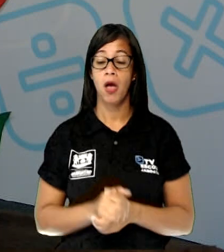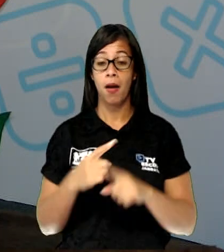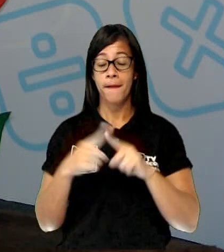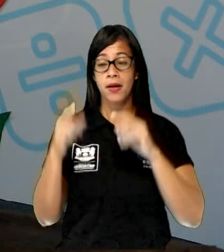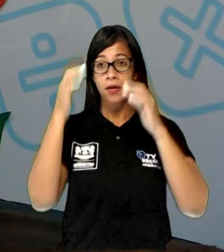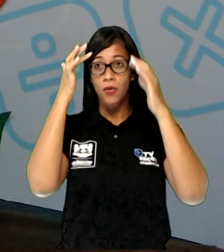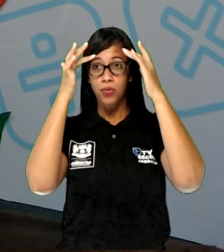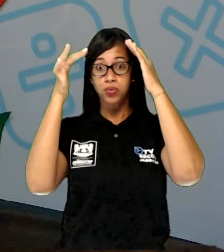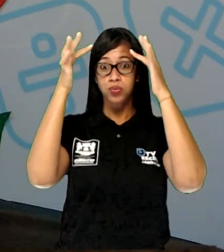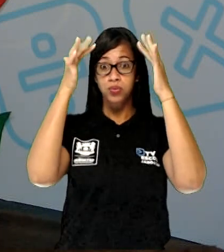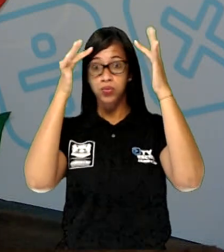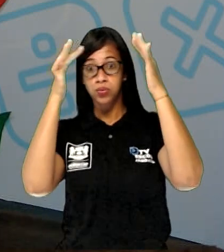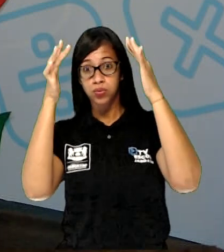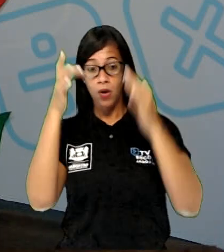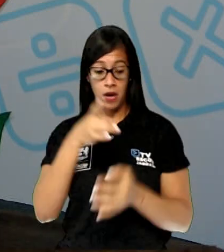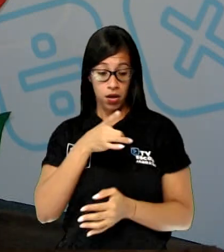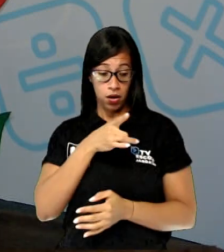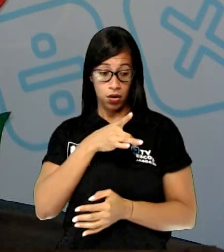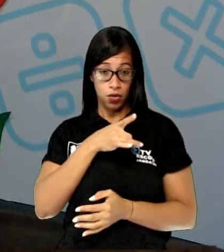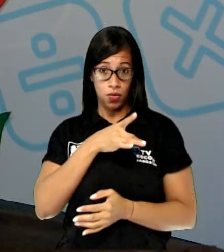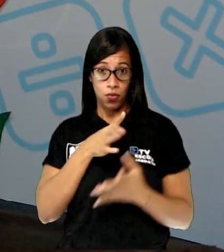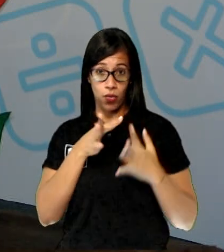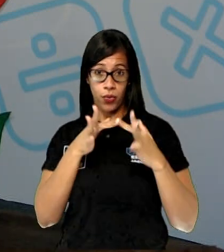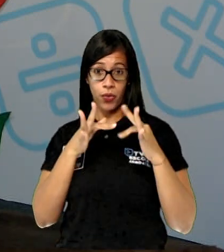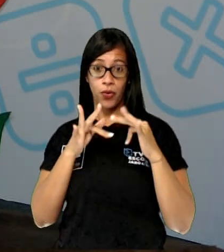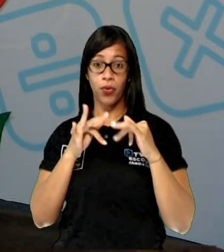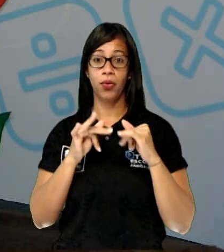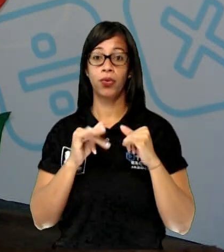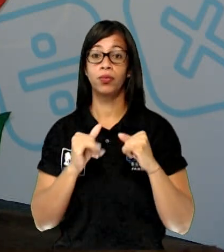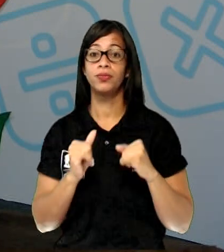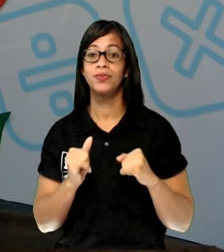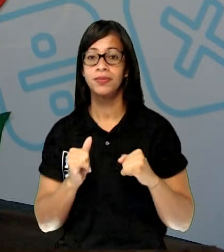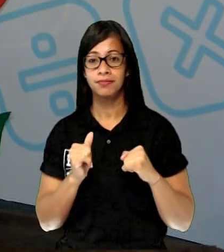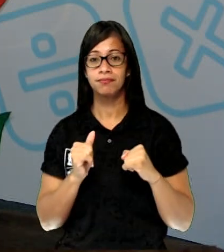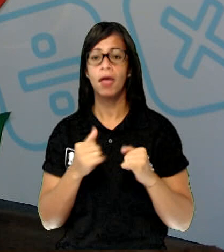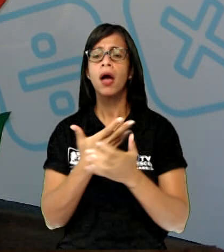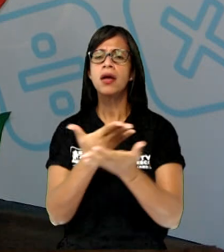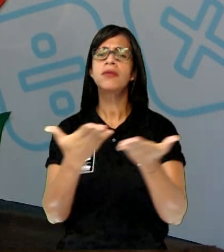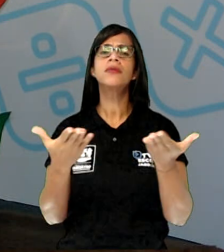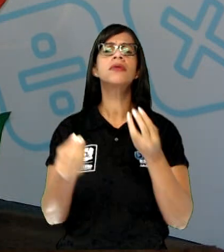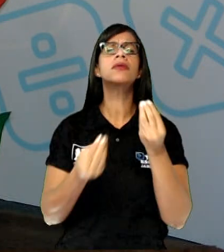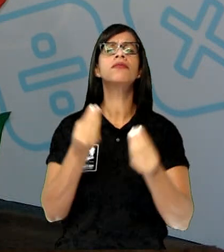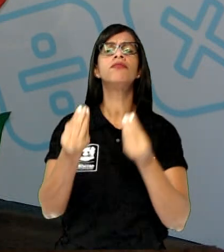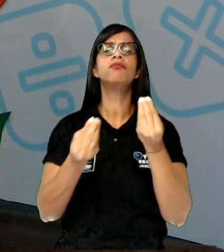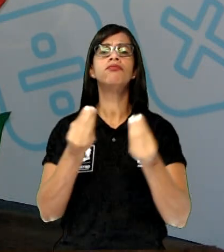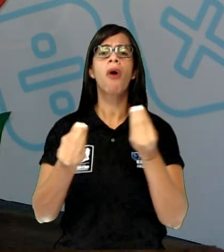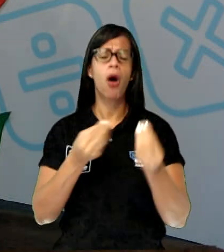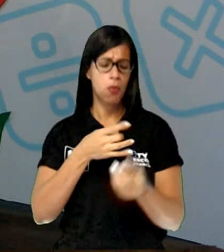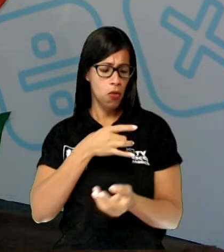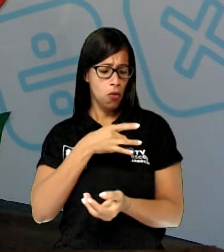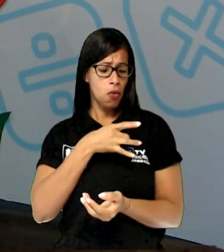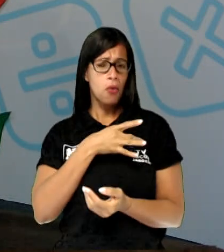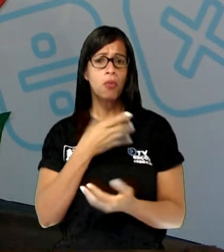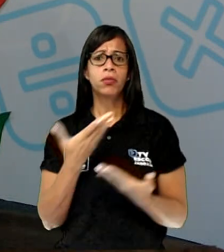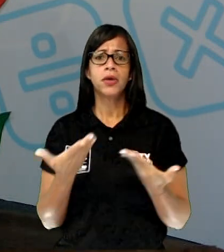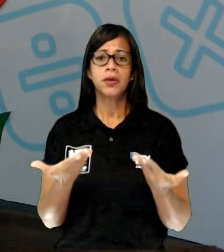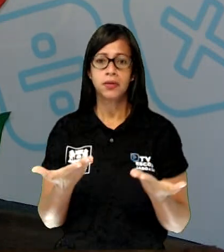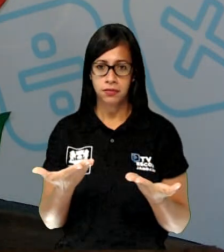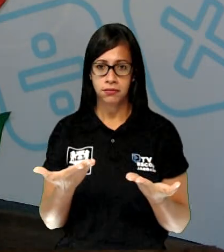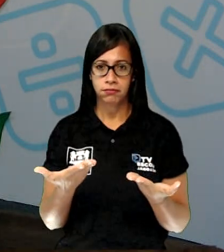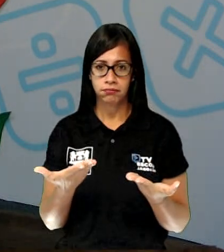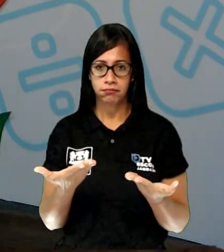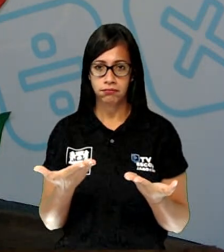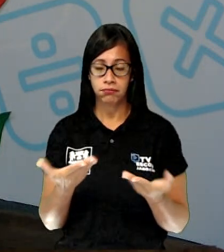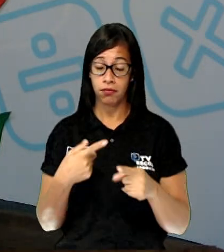imaginação. E você aí em casa, como é que tem buscado controlar seu medo? Porque olha só, crianças,